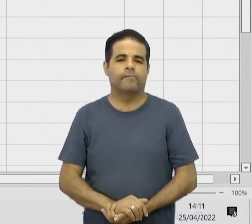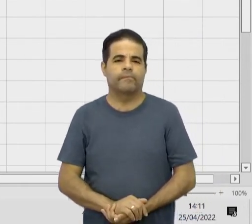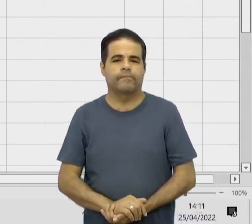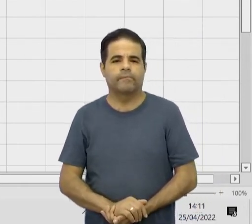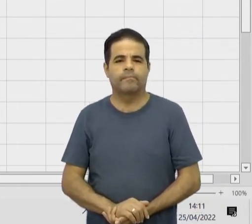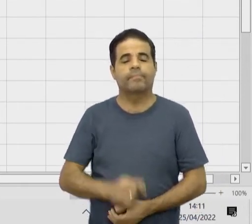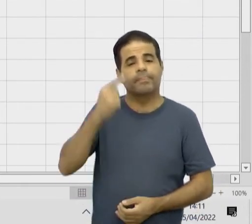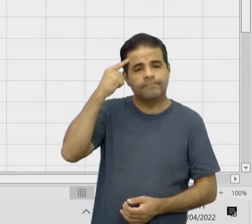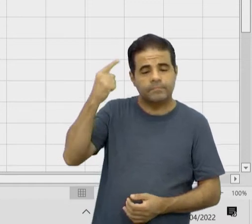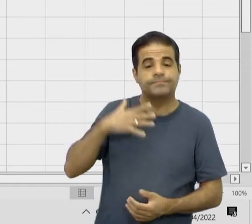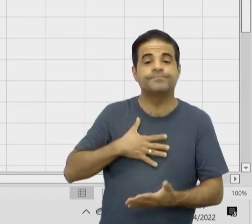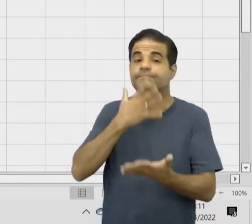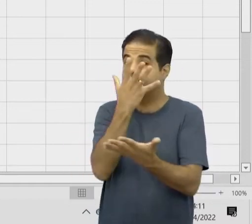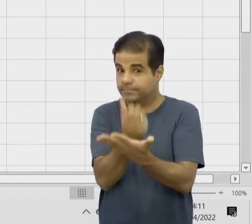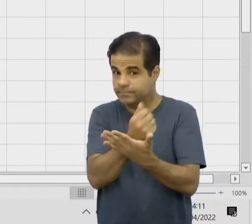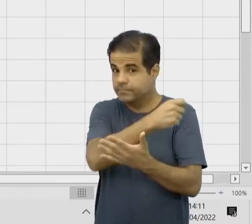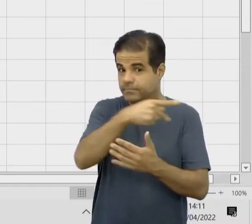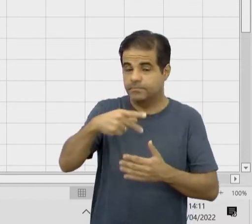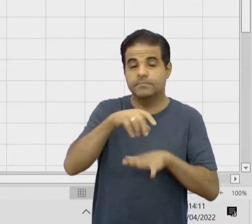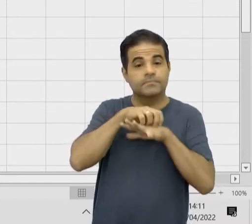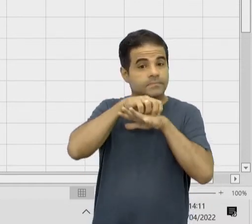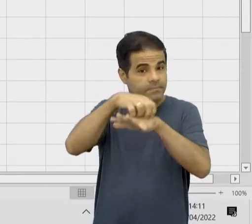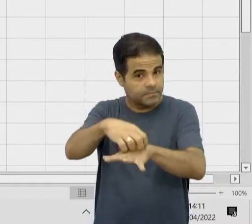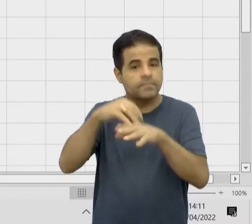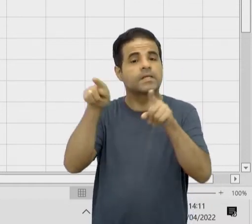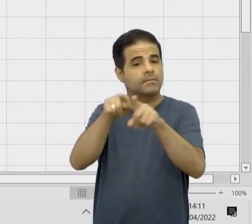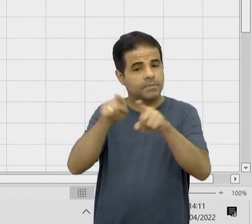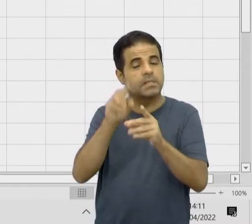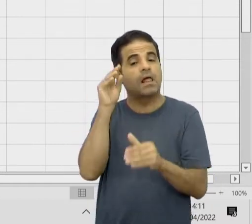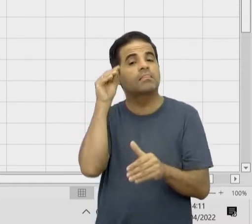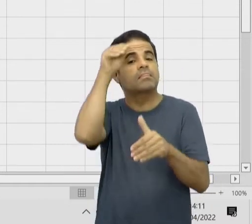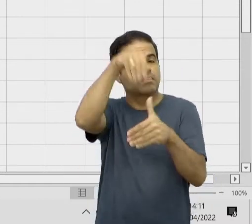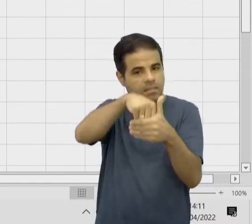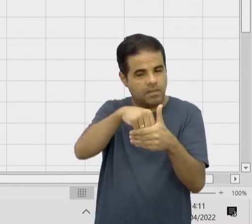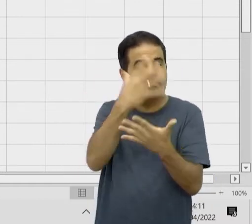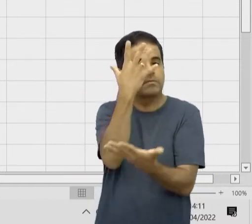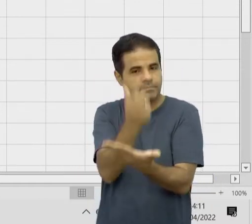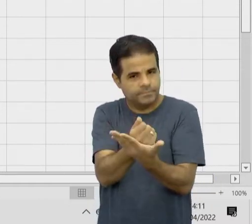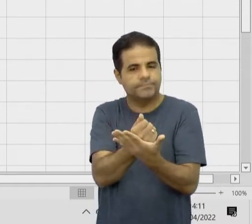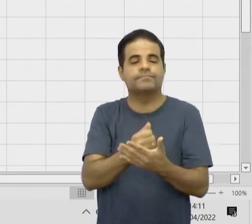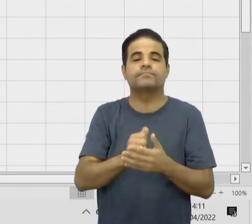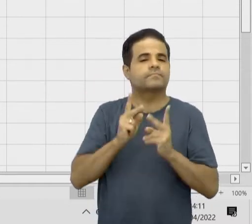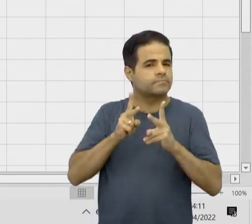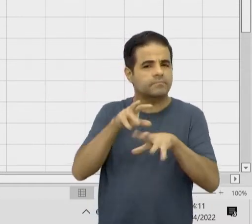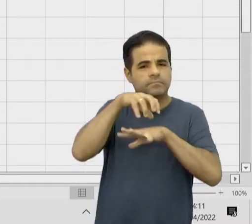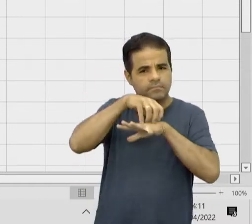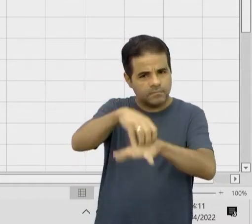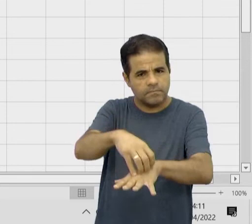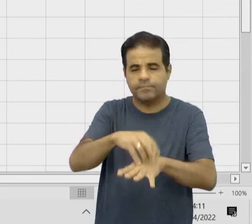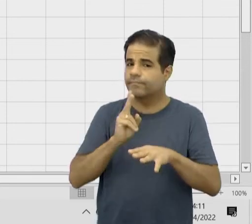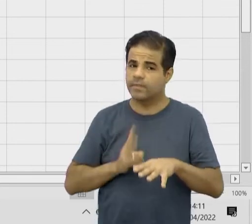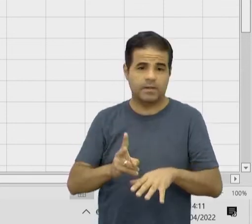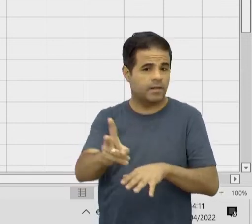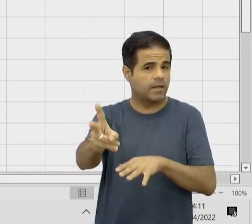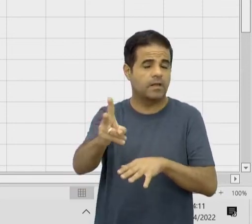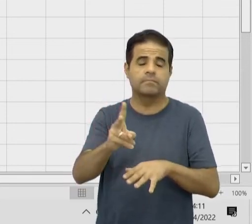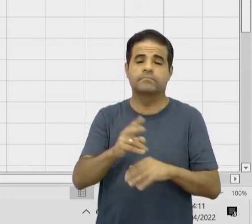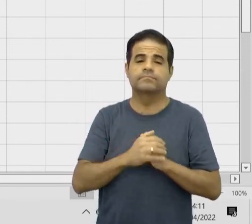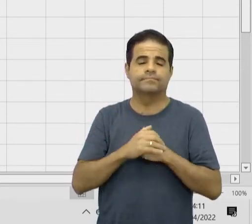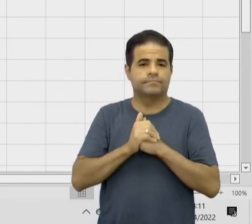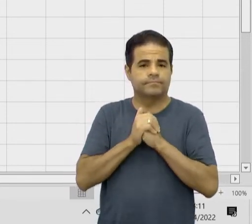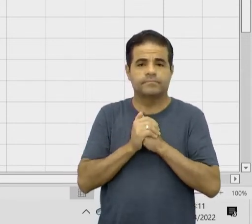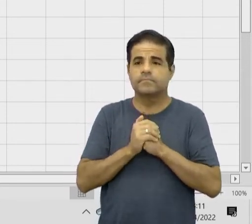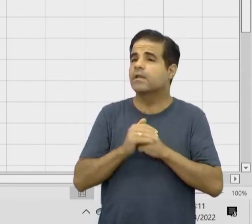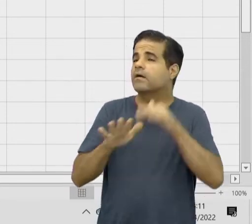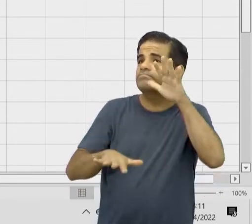Lembrando que meu aplicativo de transporte também está no meu crédito. Então, toda hora que eu pego aí um transporte por aplicativo,